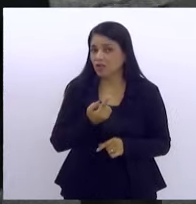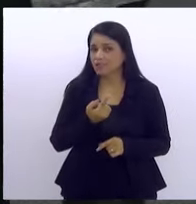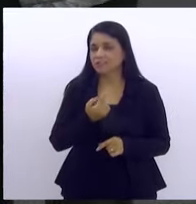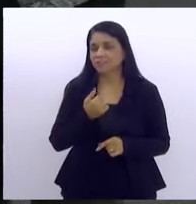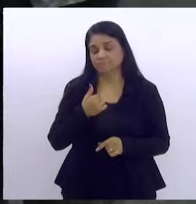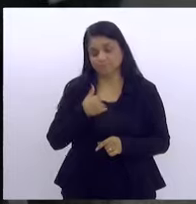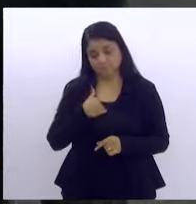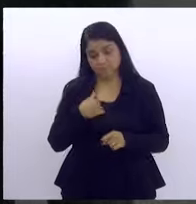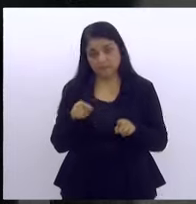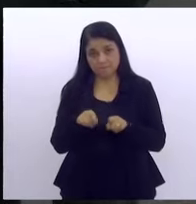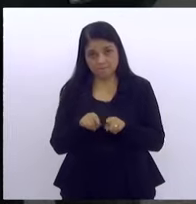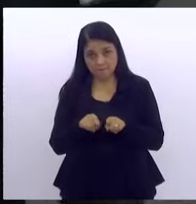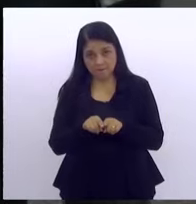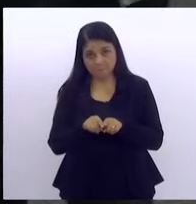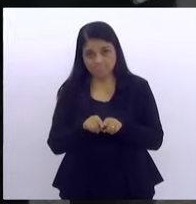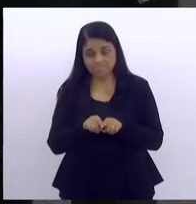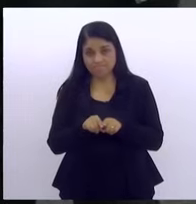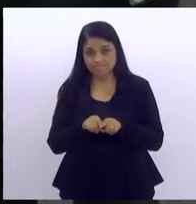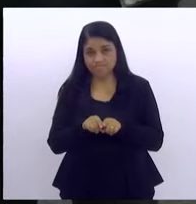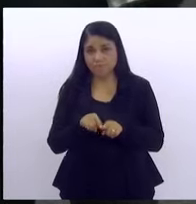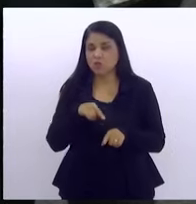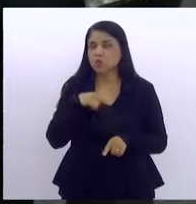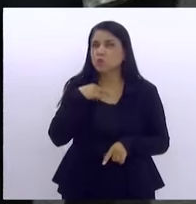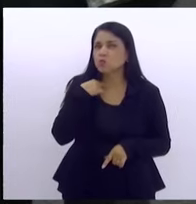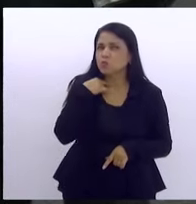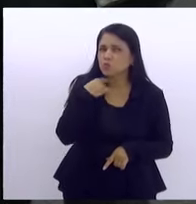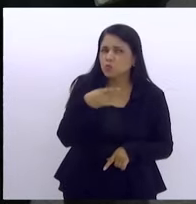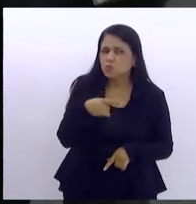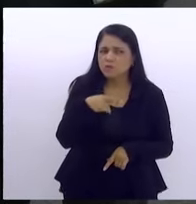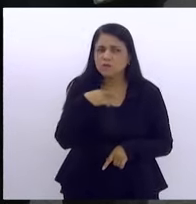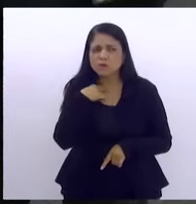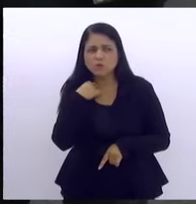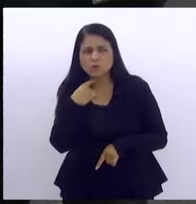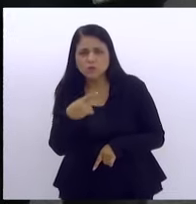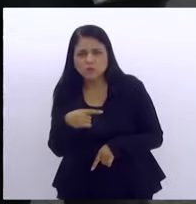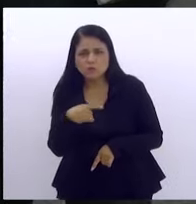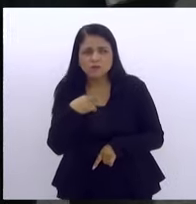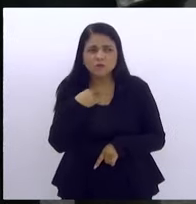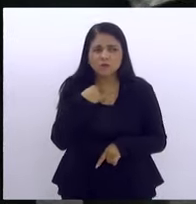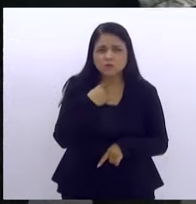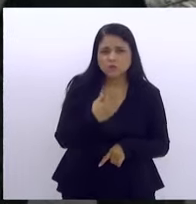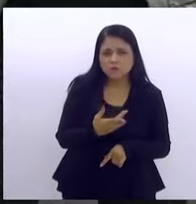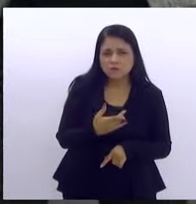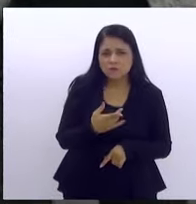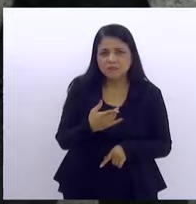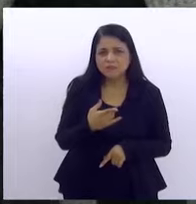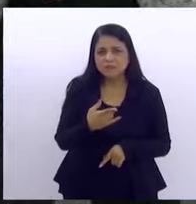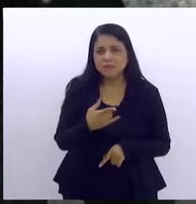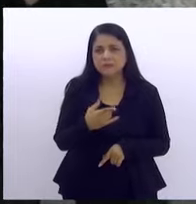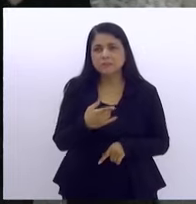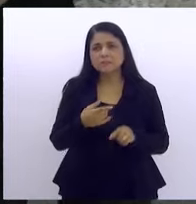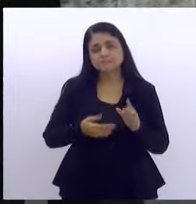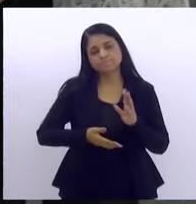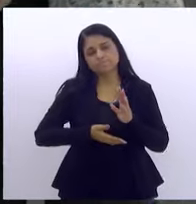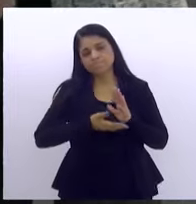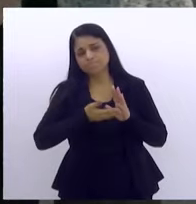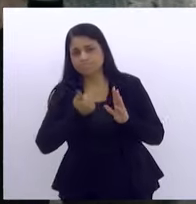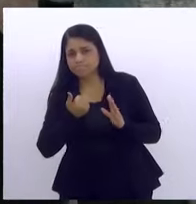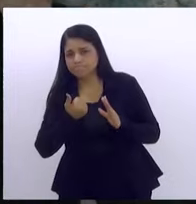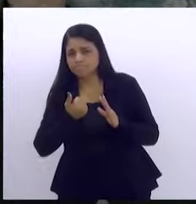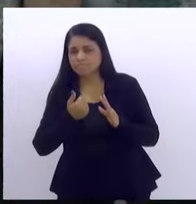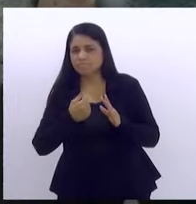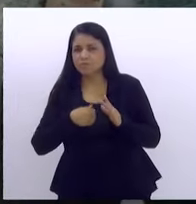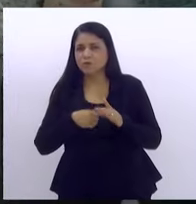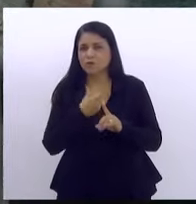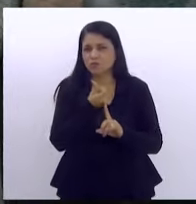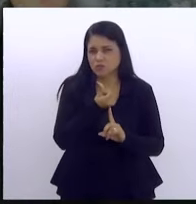em mim, uma grande dúvida se com essa subtração, com essa revogação,